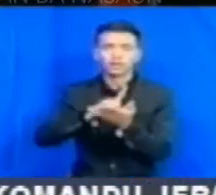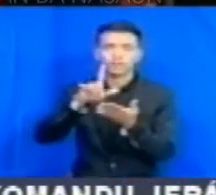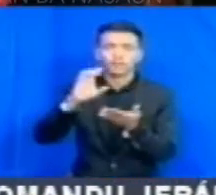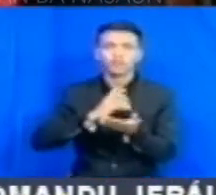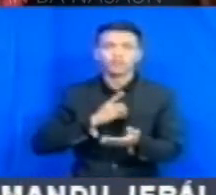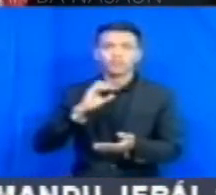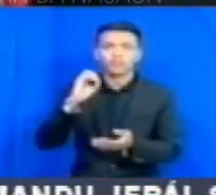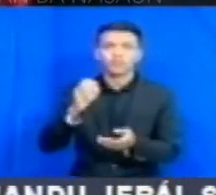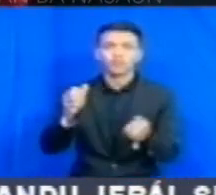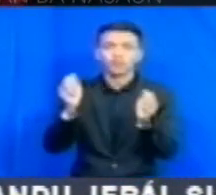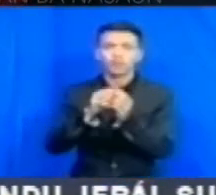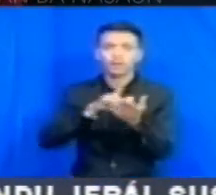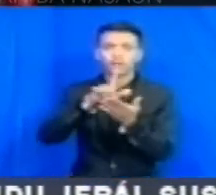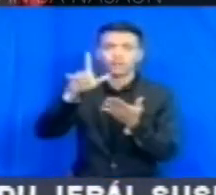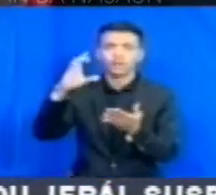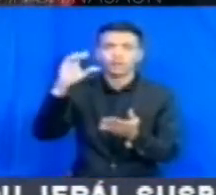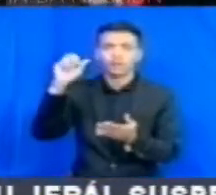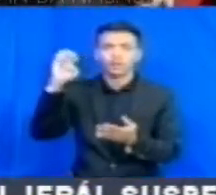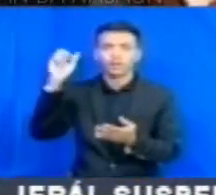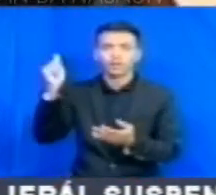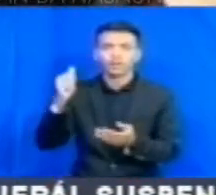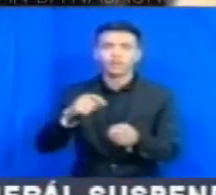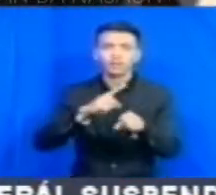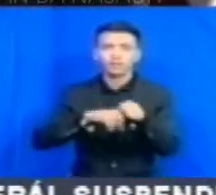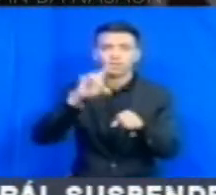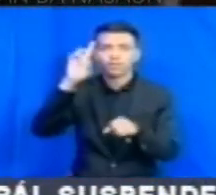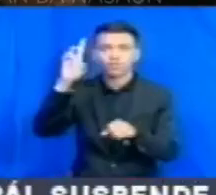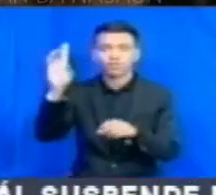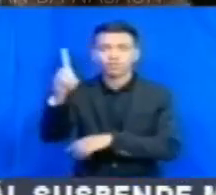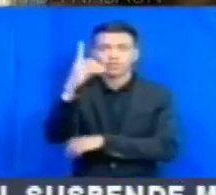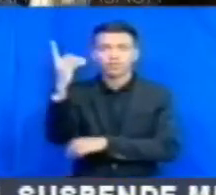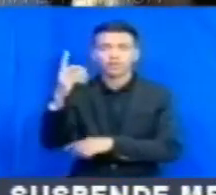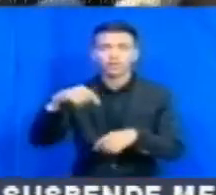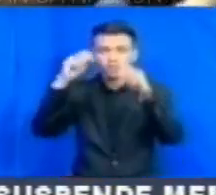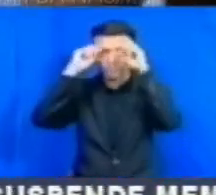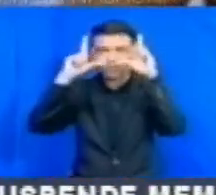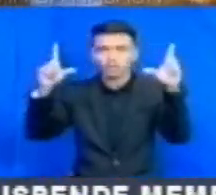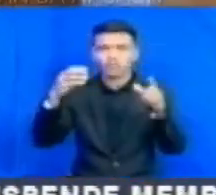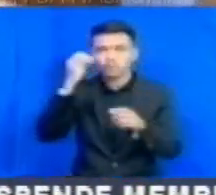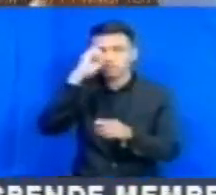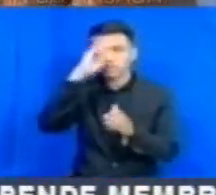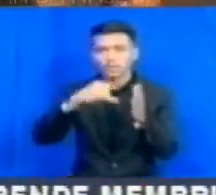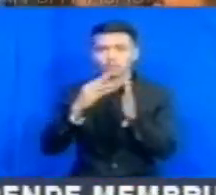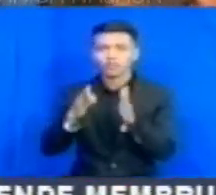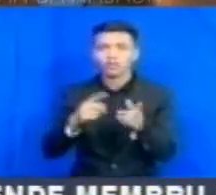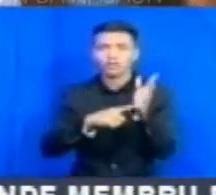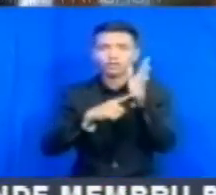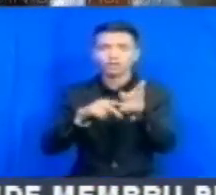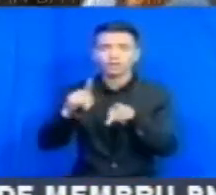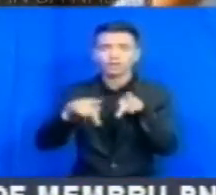avião Euroatlântico, mais ou menos tucurrito da Dersan Horas Timor-Leste. Observação jornalista RTTLH Tudo,